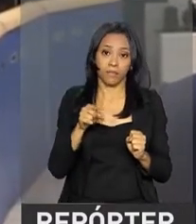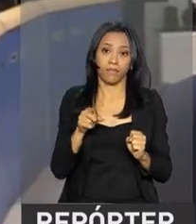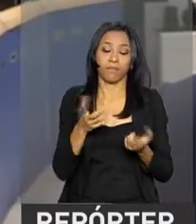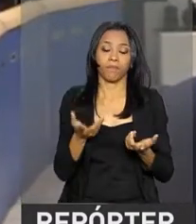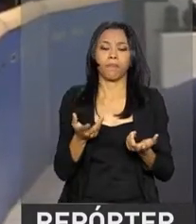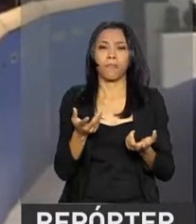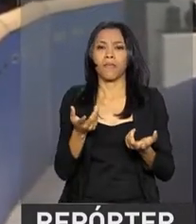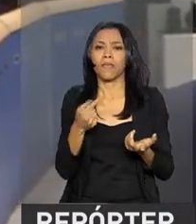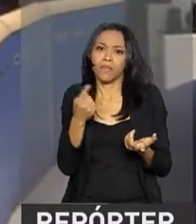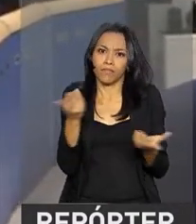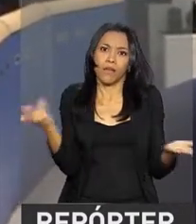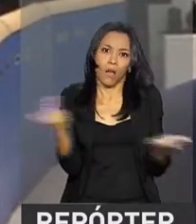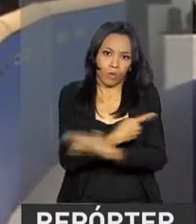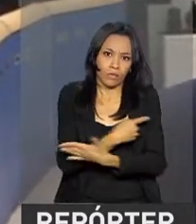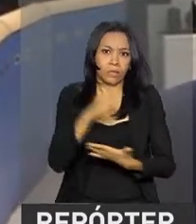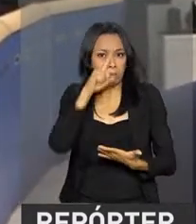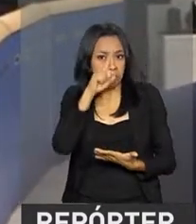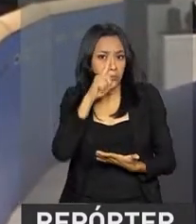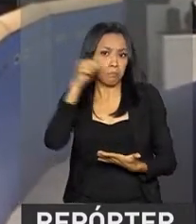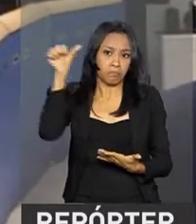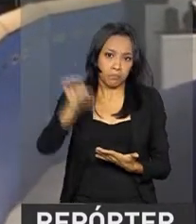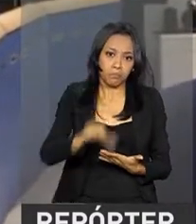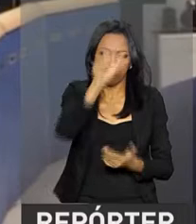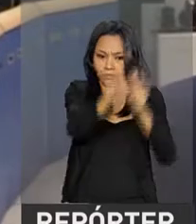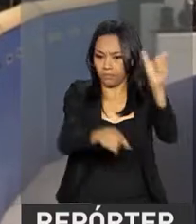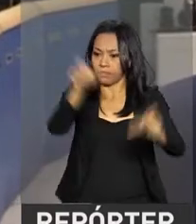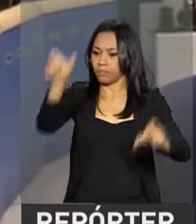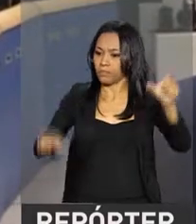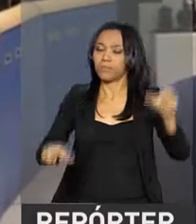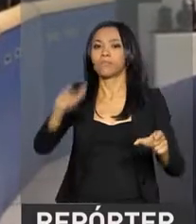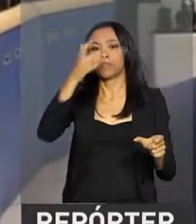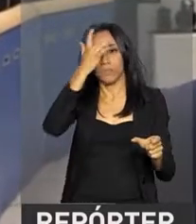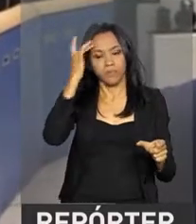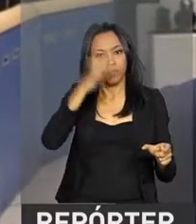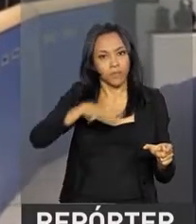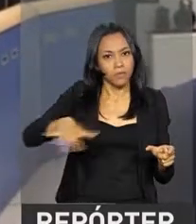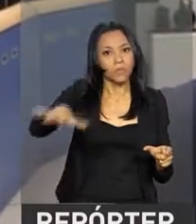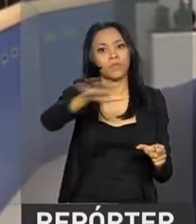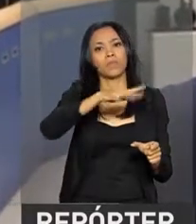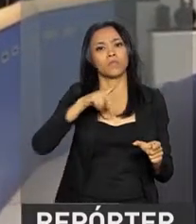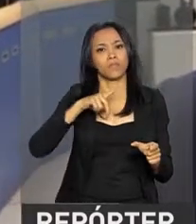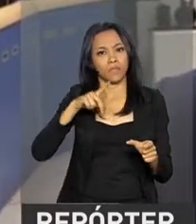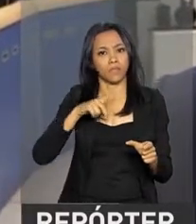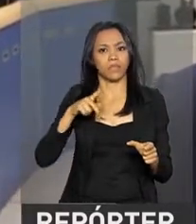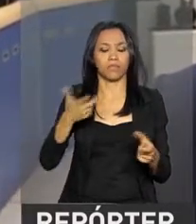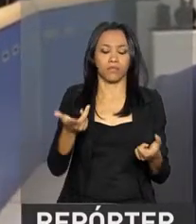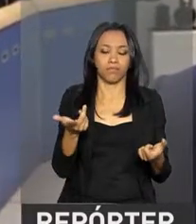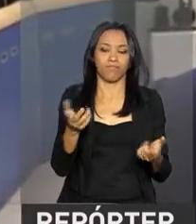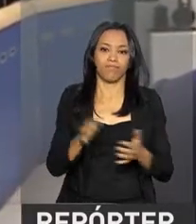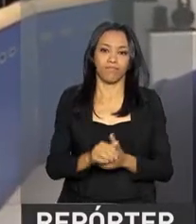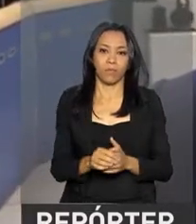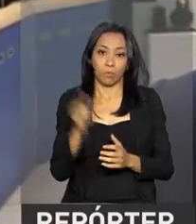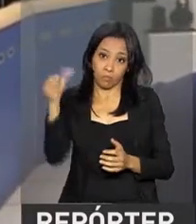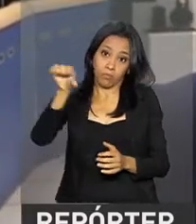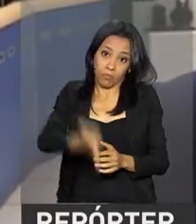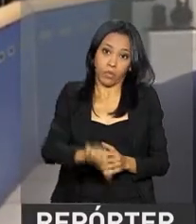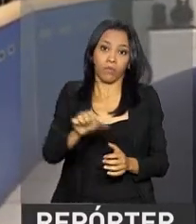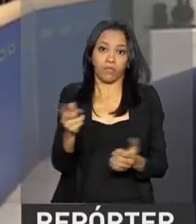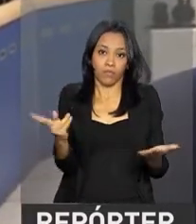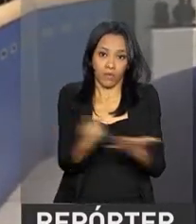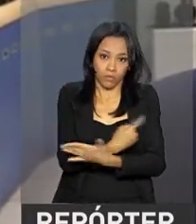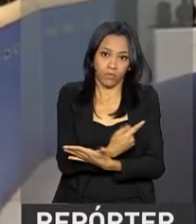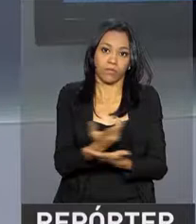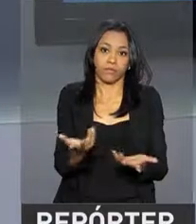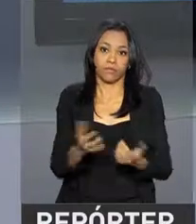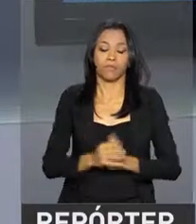gerar vítimas e ampliar todas as consequências de um eventual desastre que ocorra em nosso